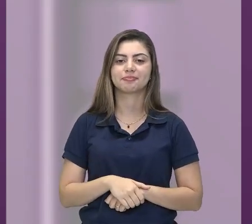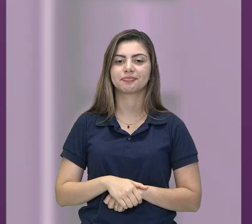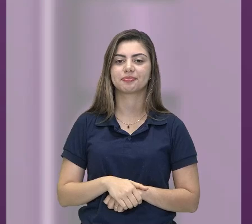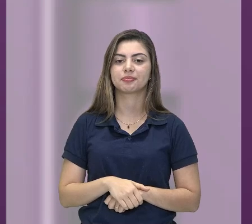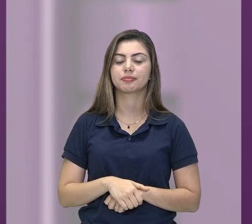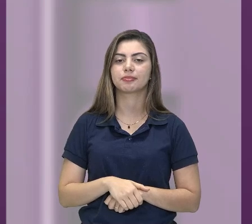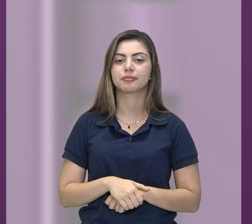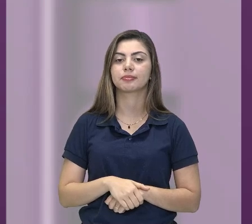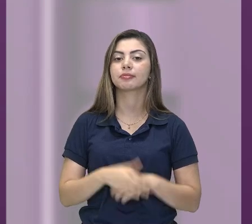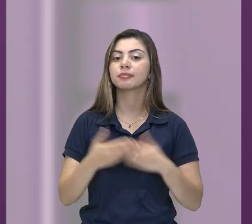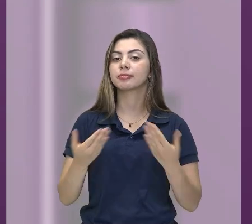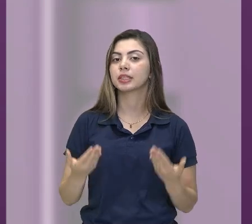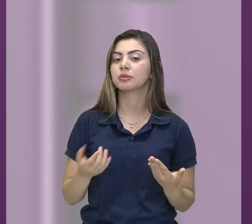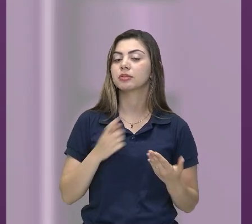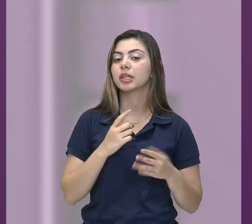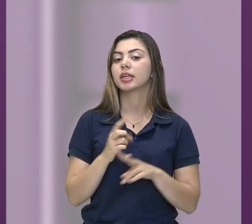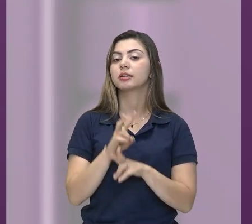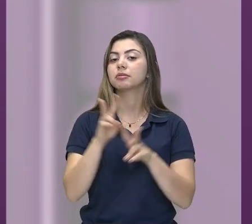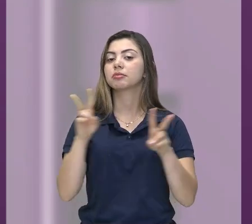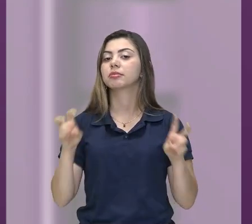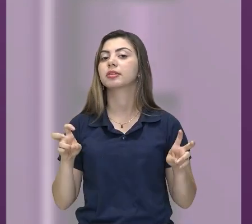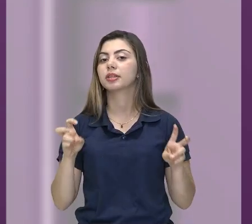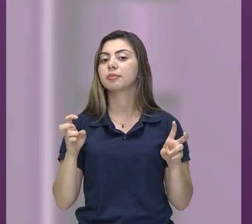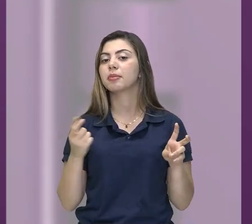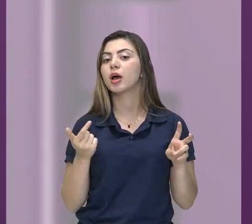ainda tem mais um tema aplicado aí